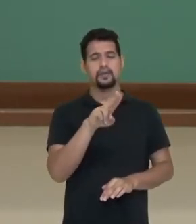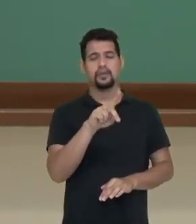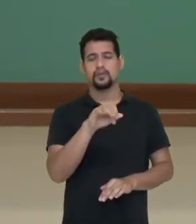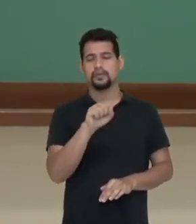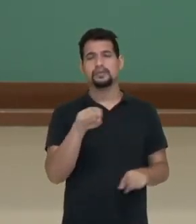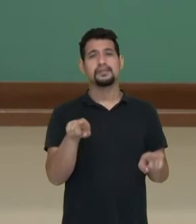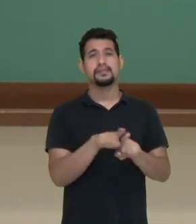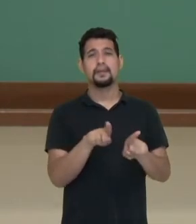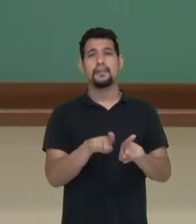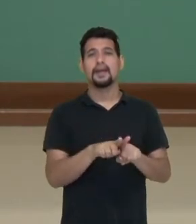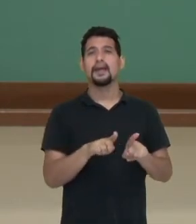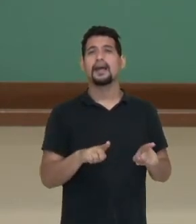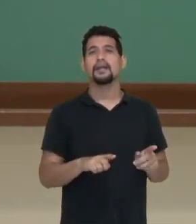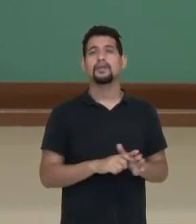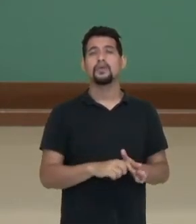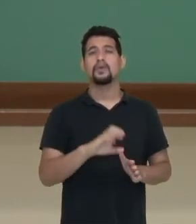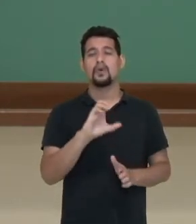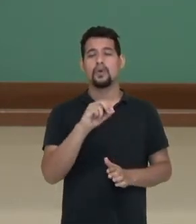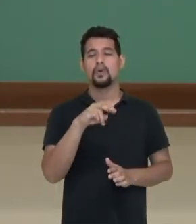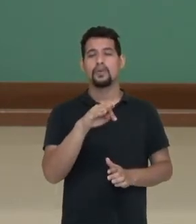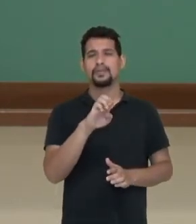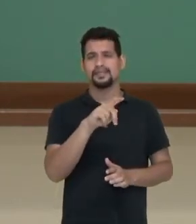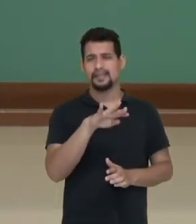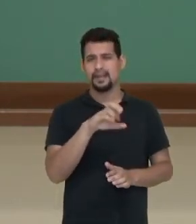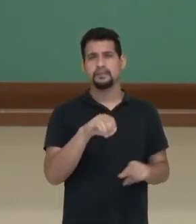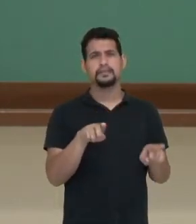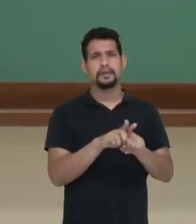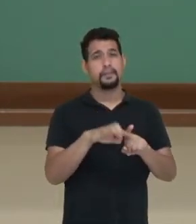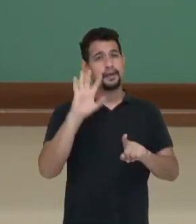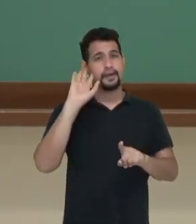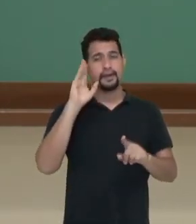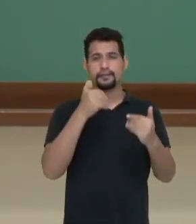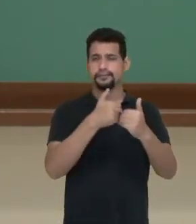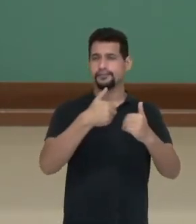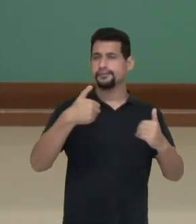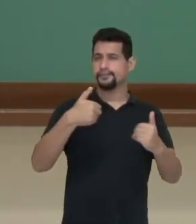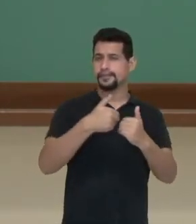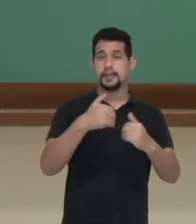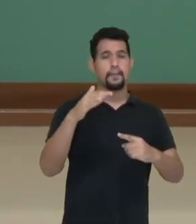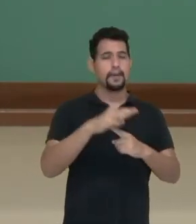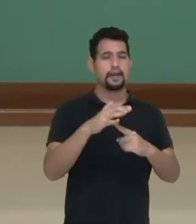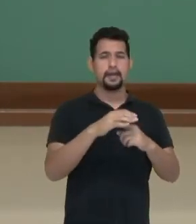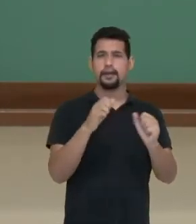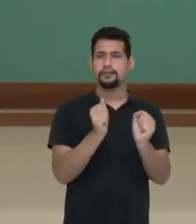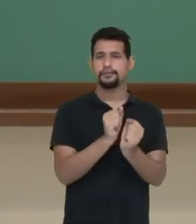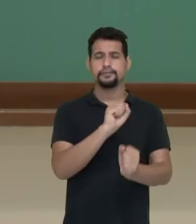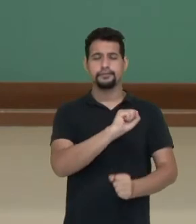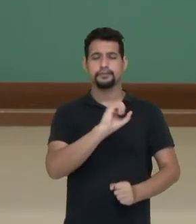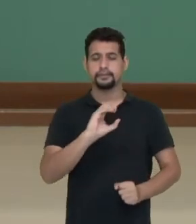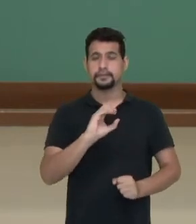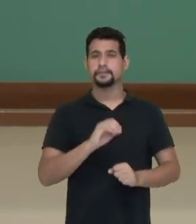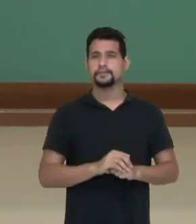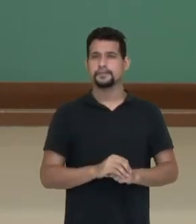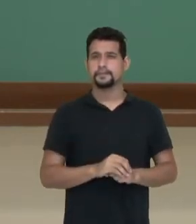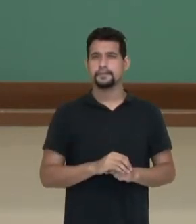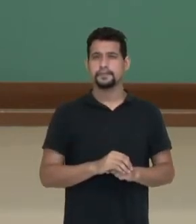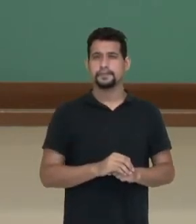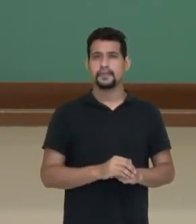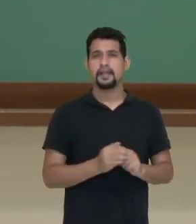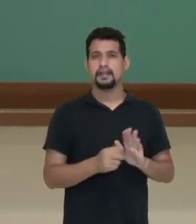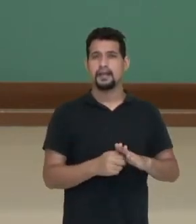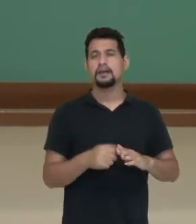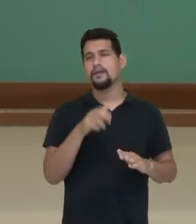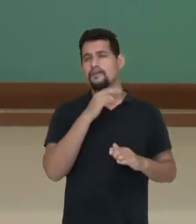do Contestado, na divisa do Paraná com Santa Catarina. Vamos então para mais uma atividade de